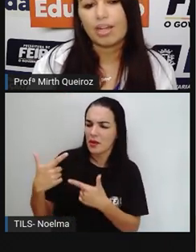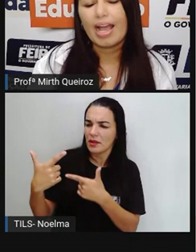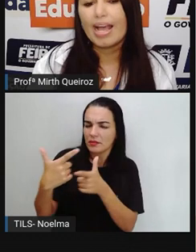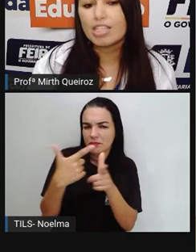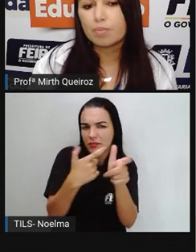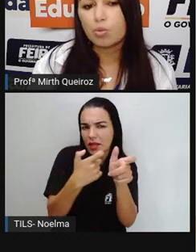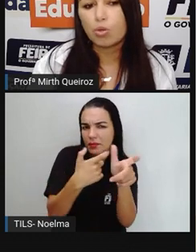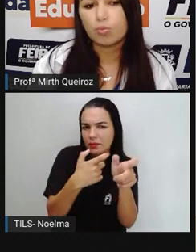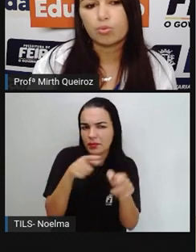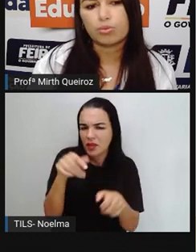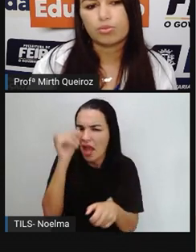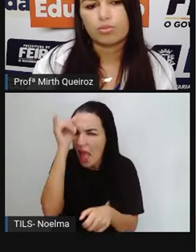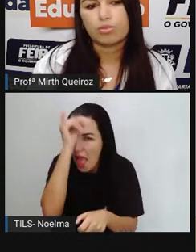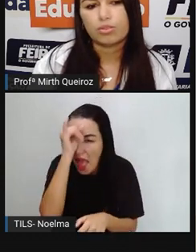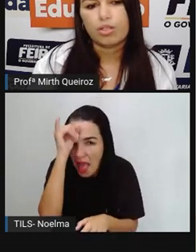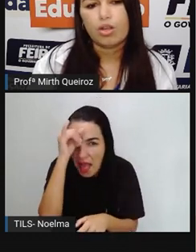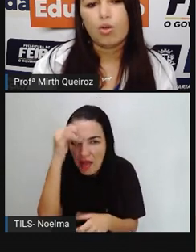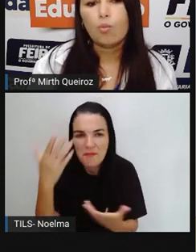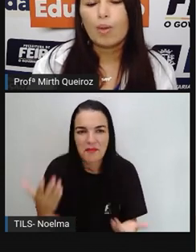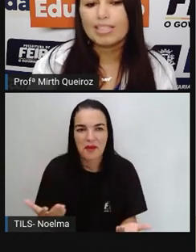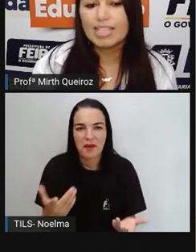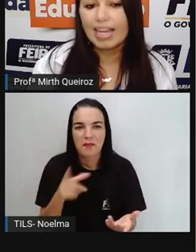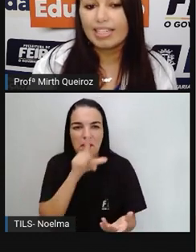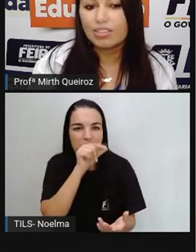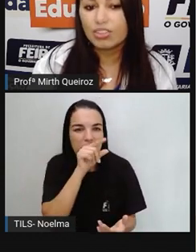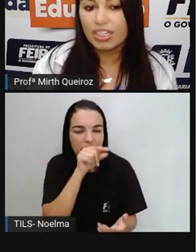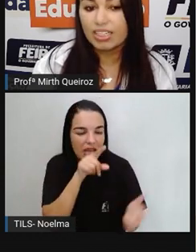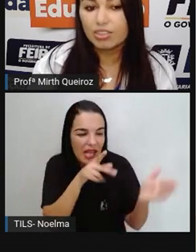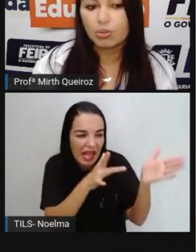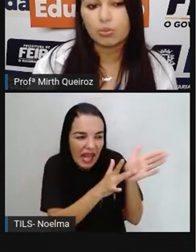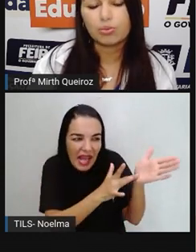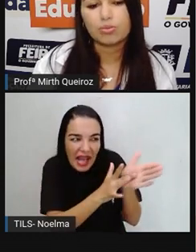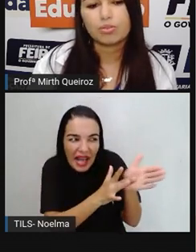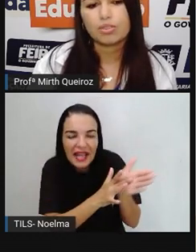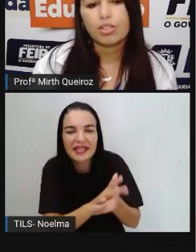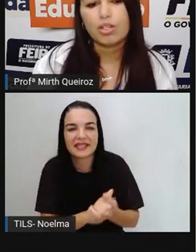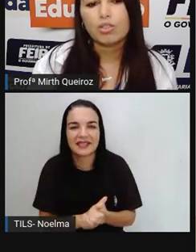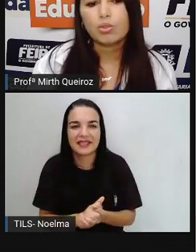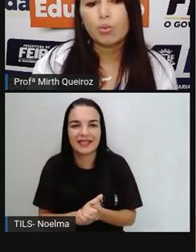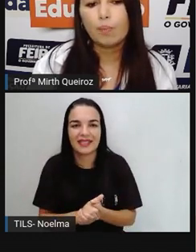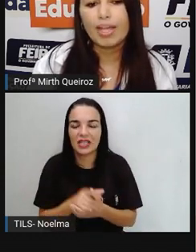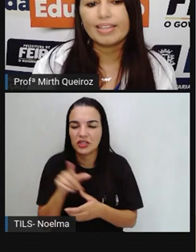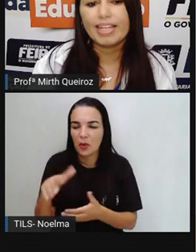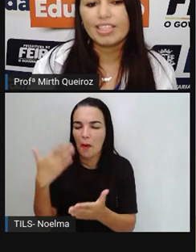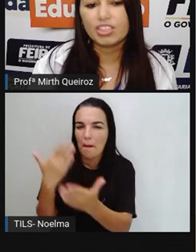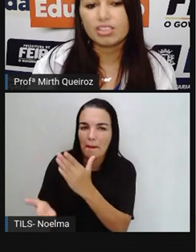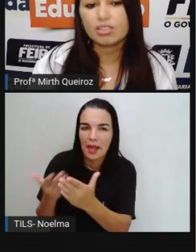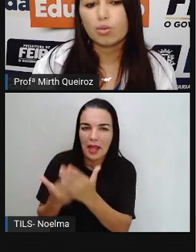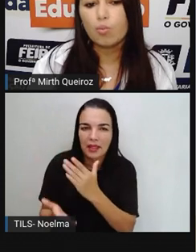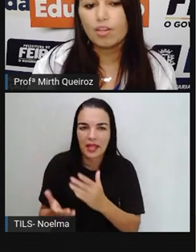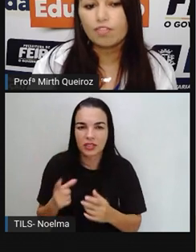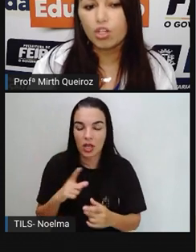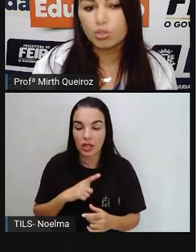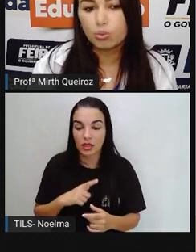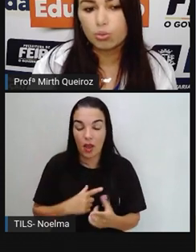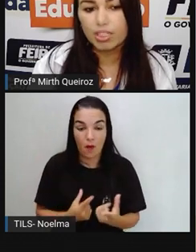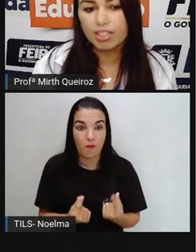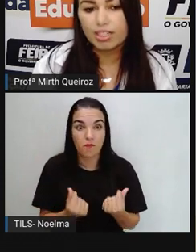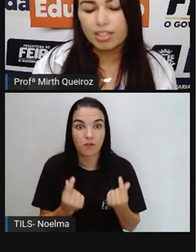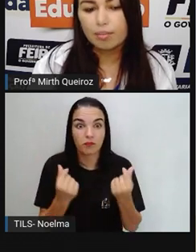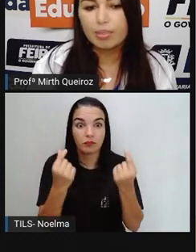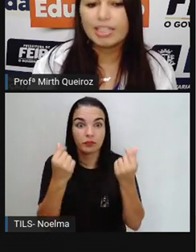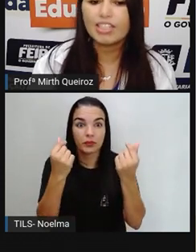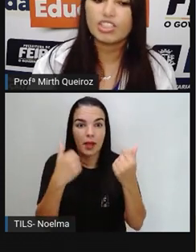caçador, és bobo. O passarinho te enganou. Tu perdestes uma